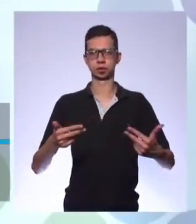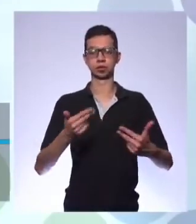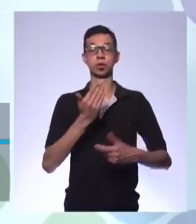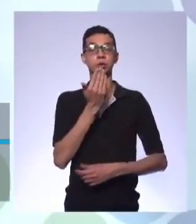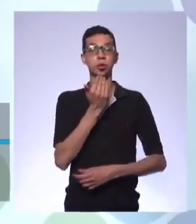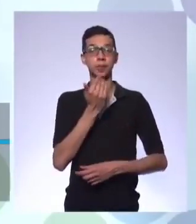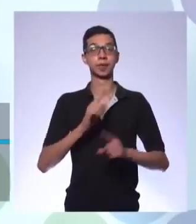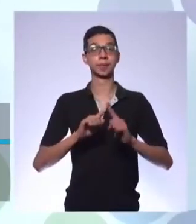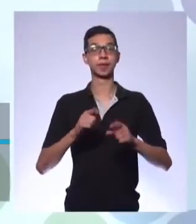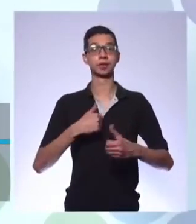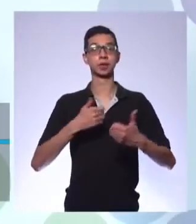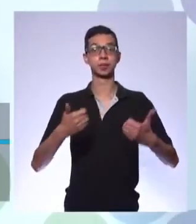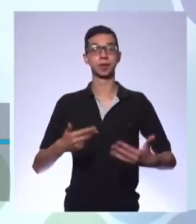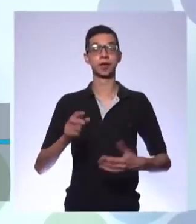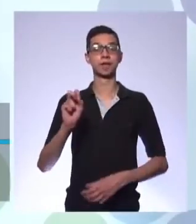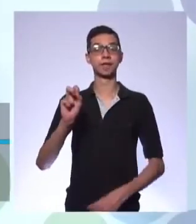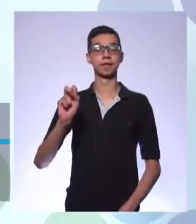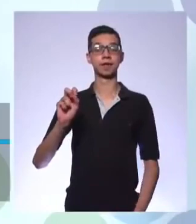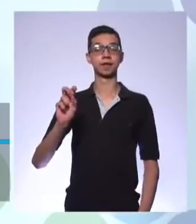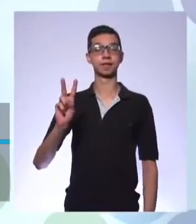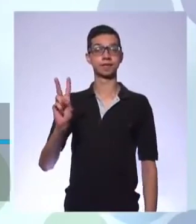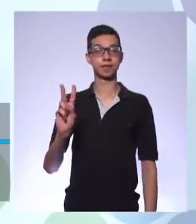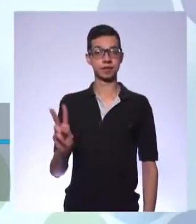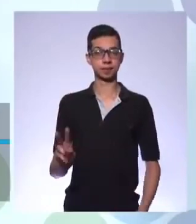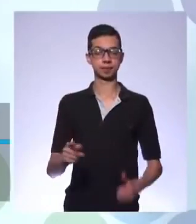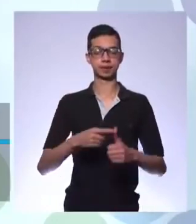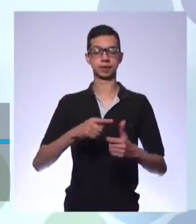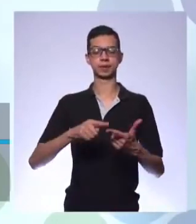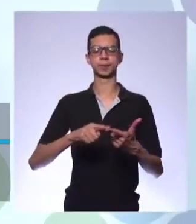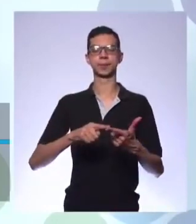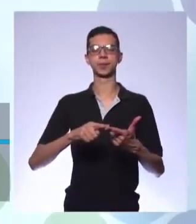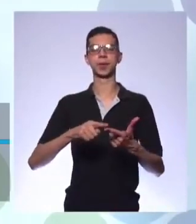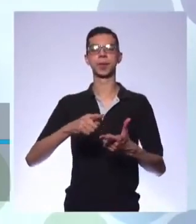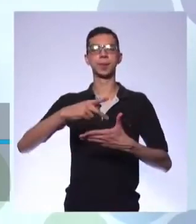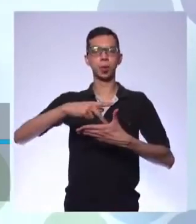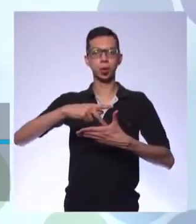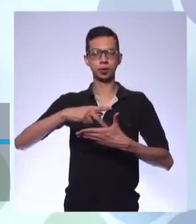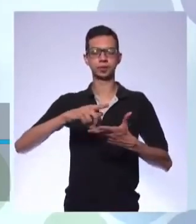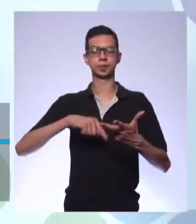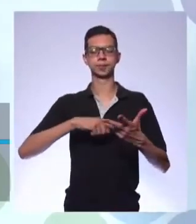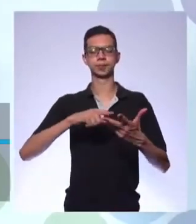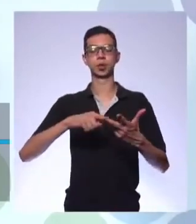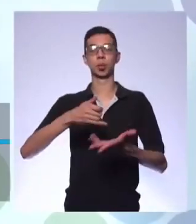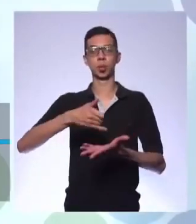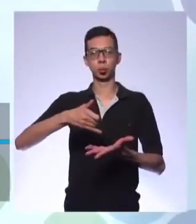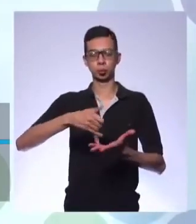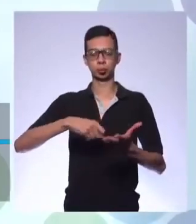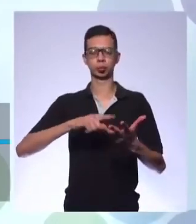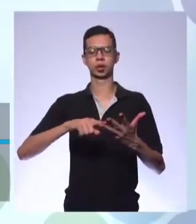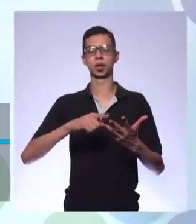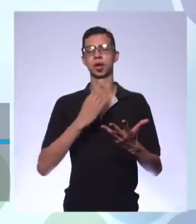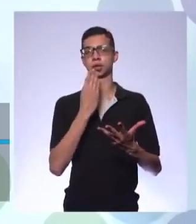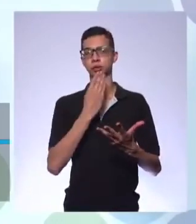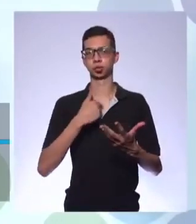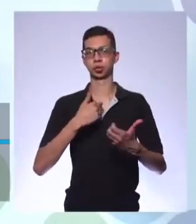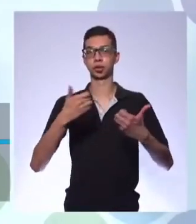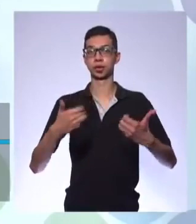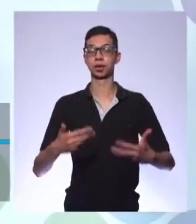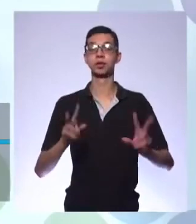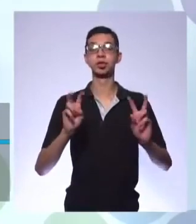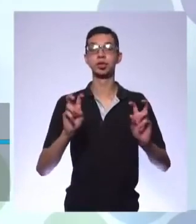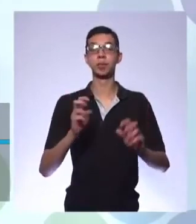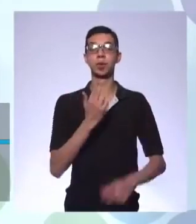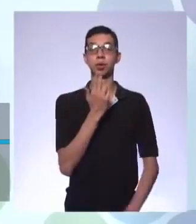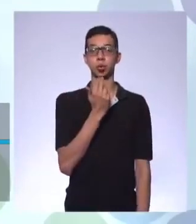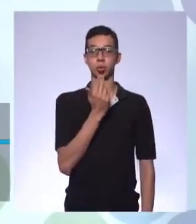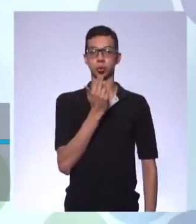de proteína, de sais minerais, de gordura, de açúcar, aí eu estou falando de nutriente, tá bom? Então, o